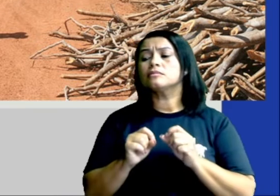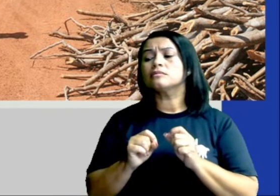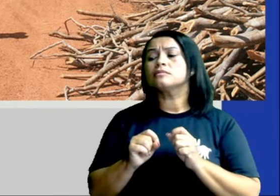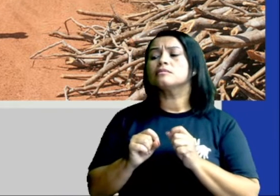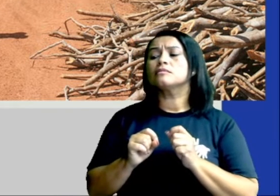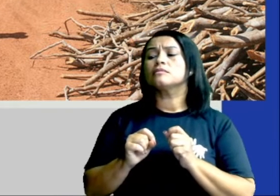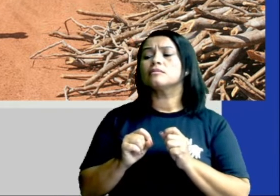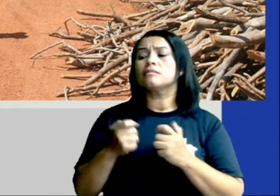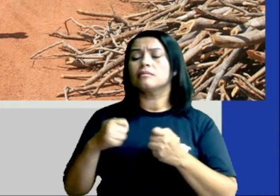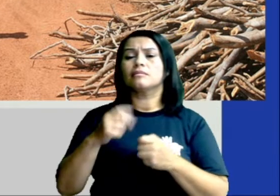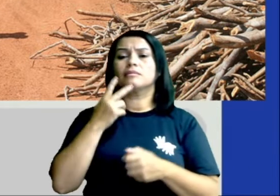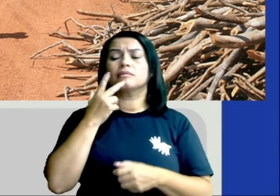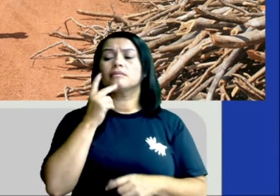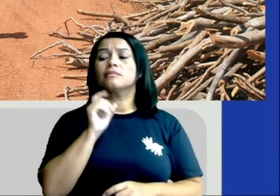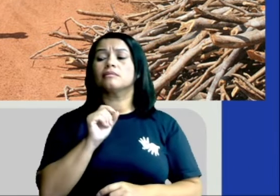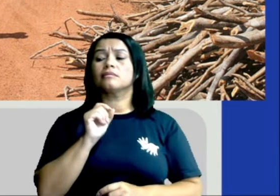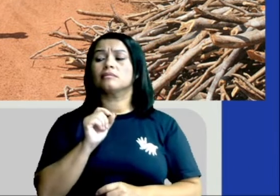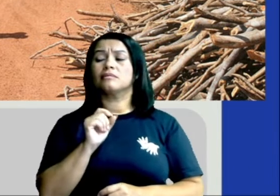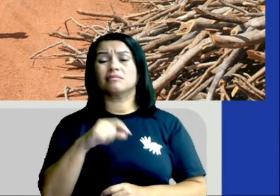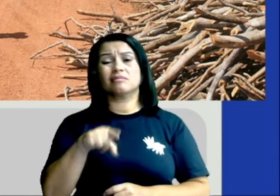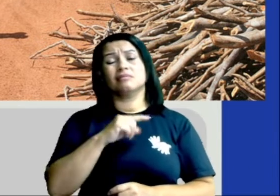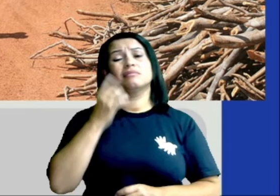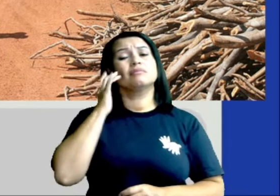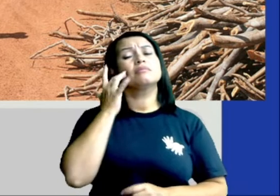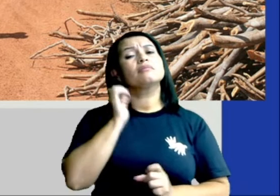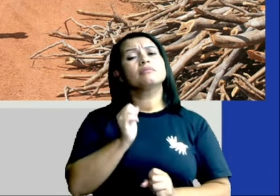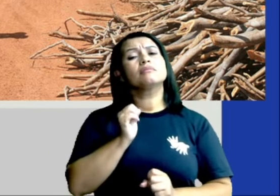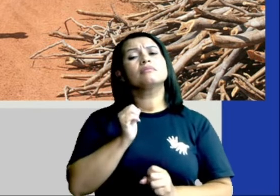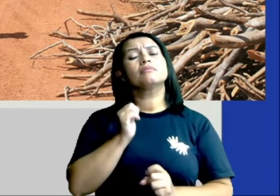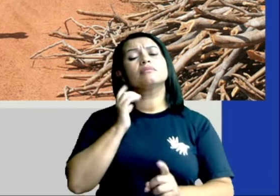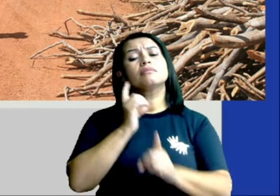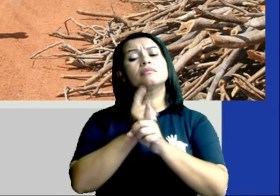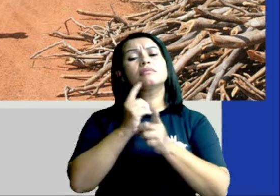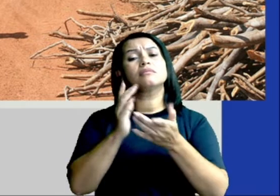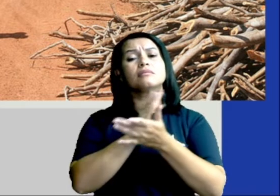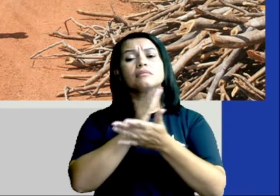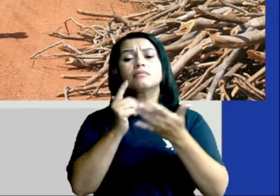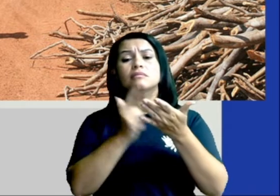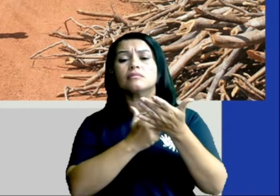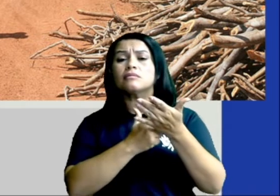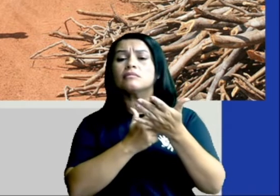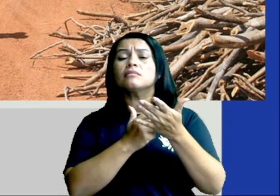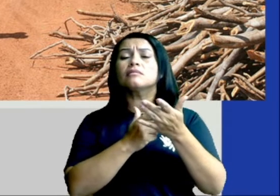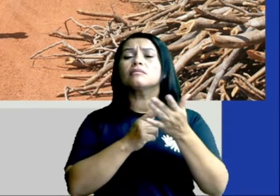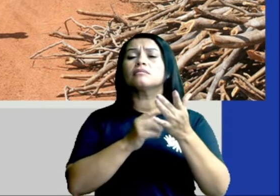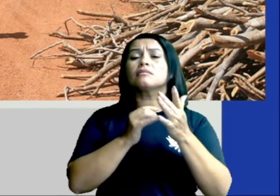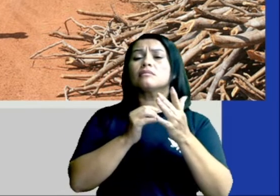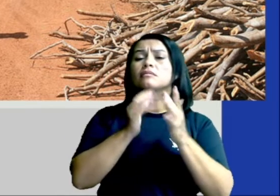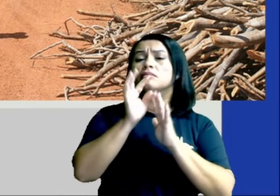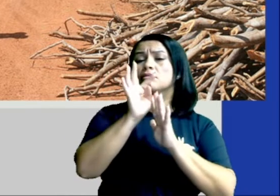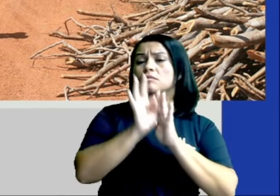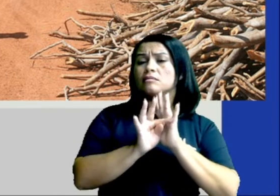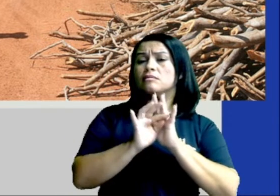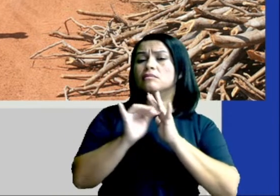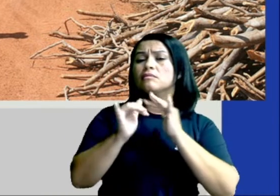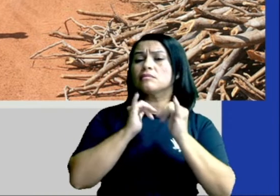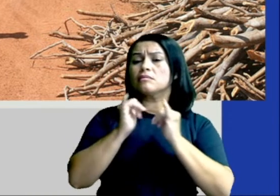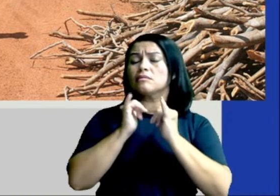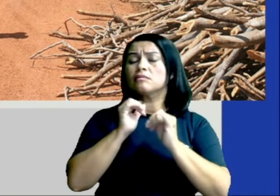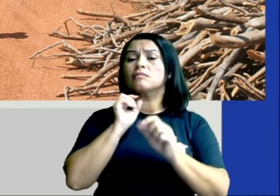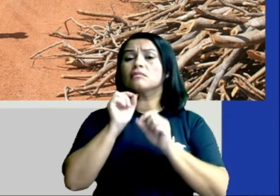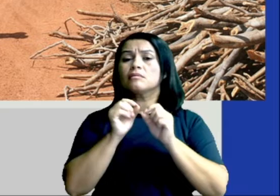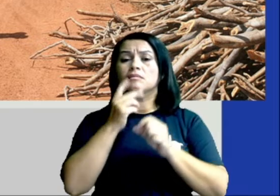ser falada, às vezes você pode encontrar em algum livro, né, ou mesmo texto na internet, afirmando que a Caatinga é